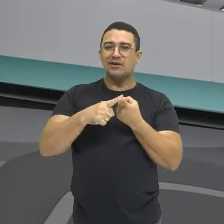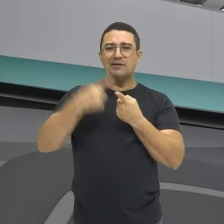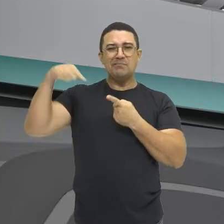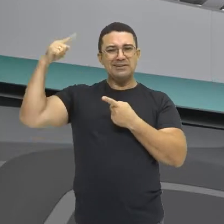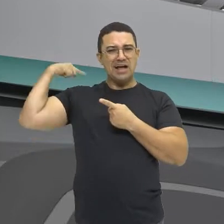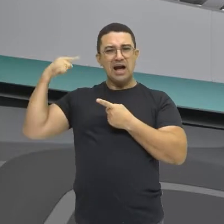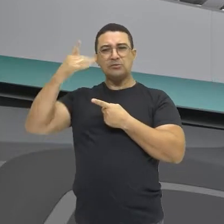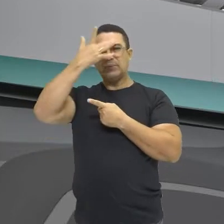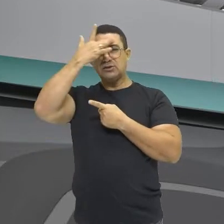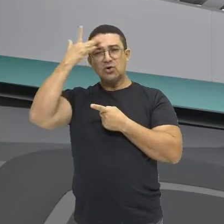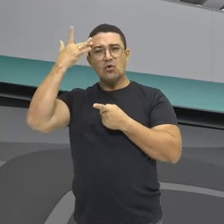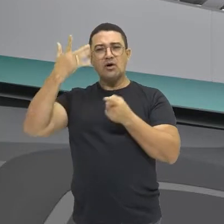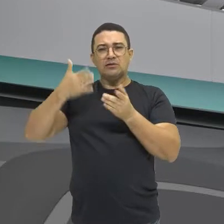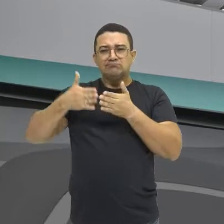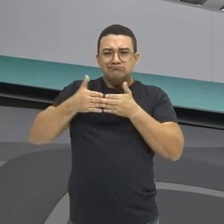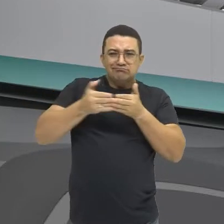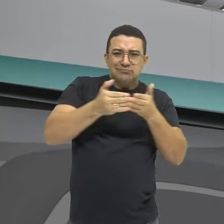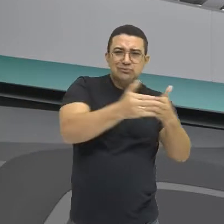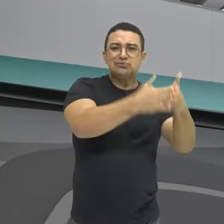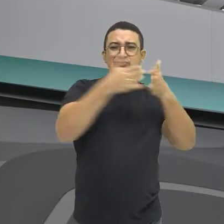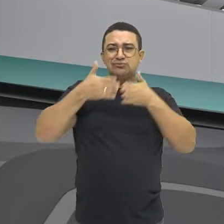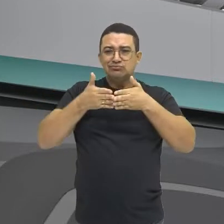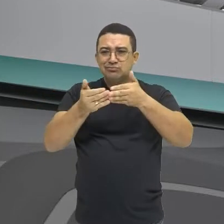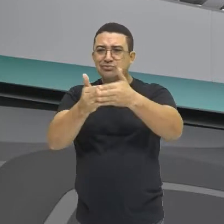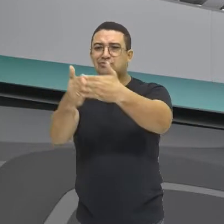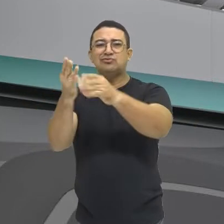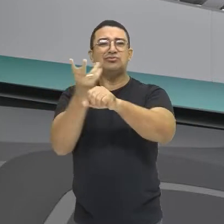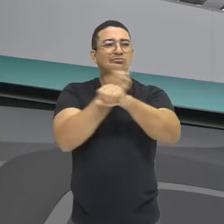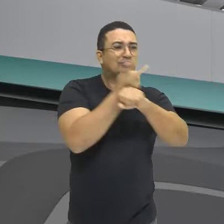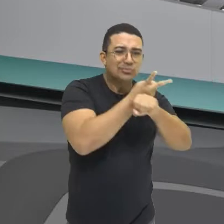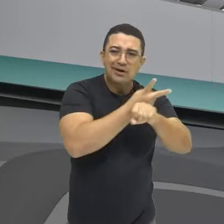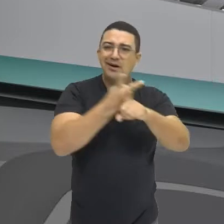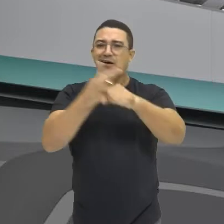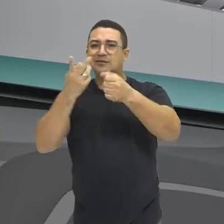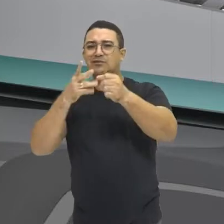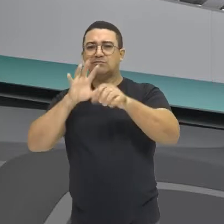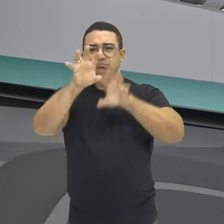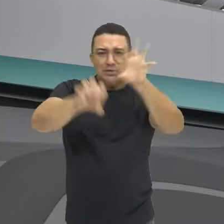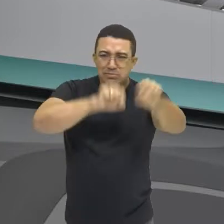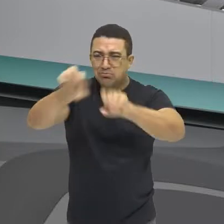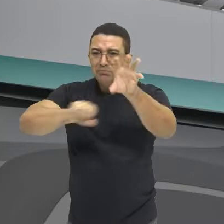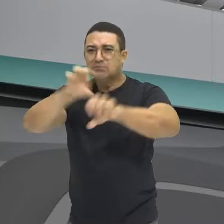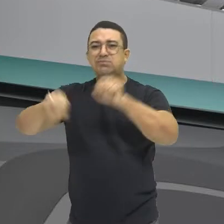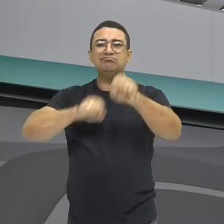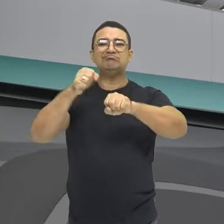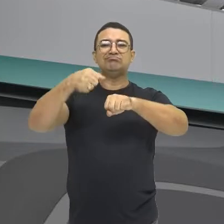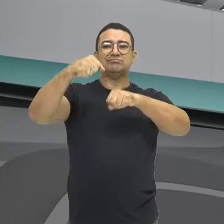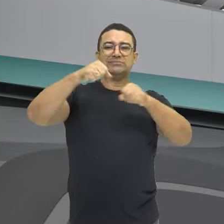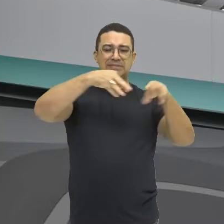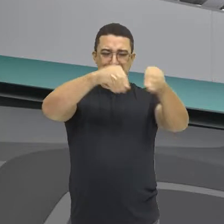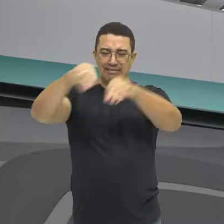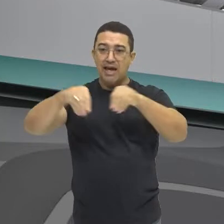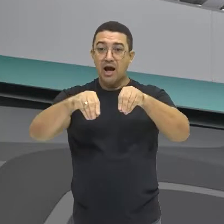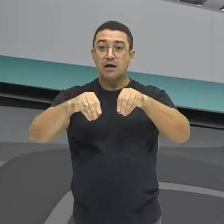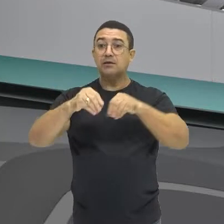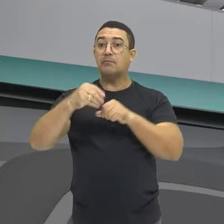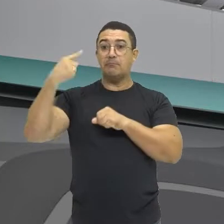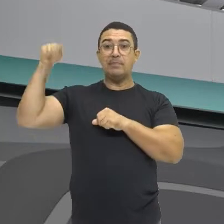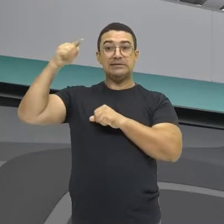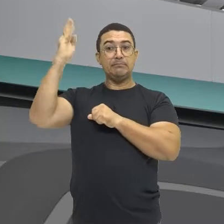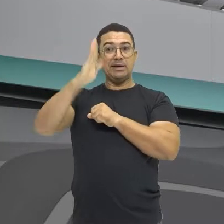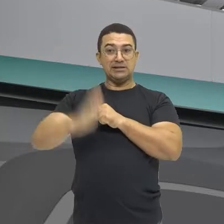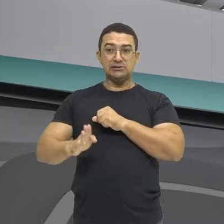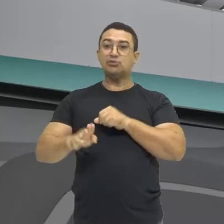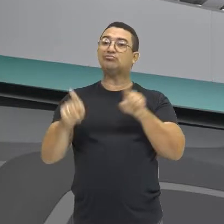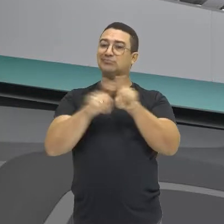de exploração, de conquistas de territórios, tá? O Brasil, nesse período aqui, era muito explorado.